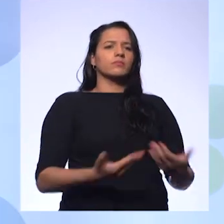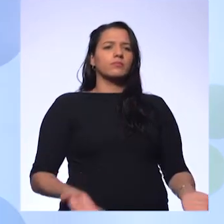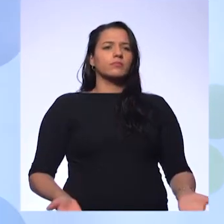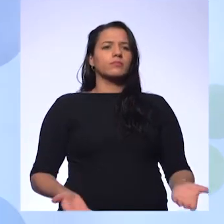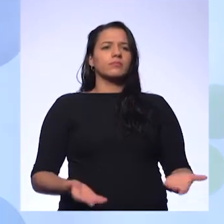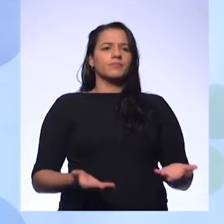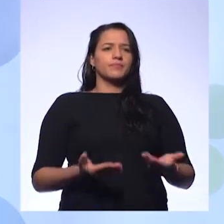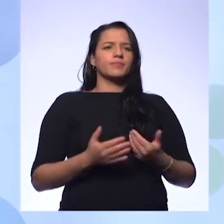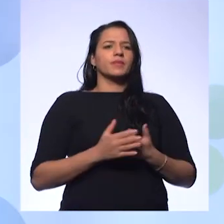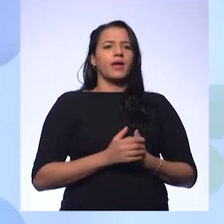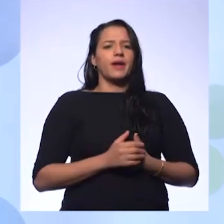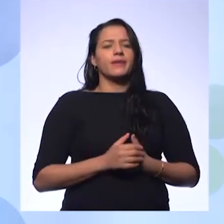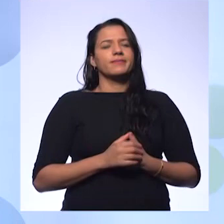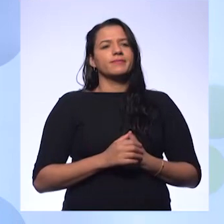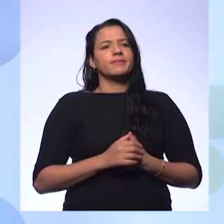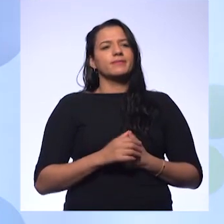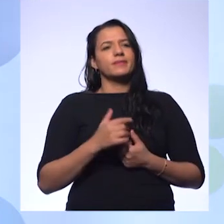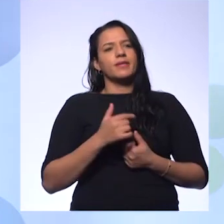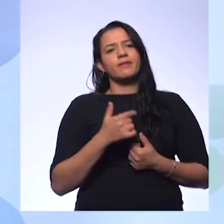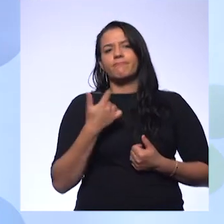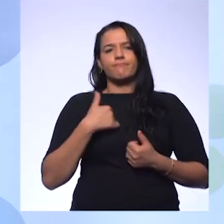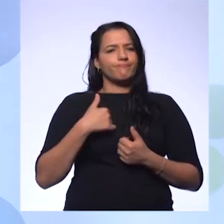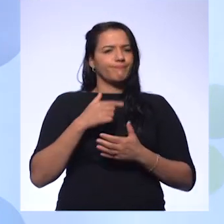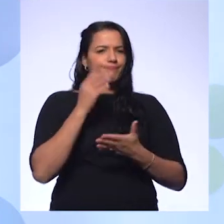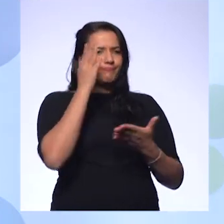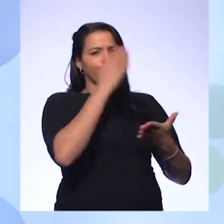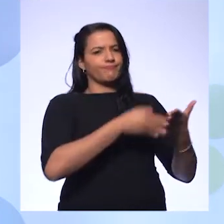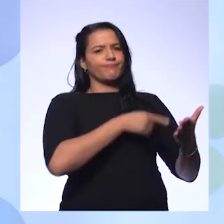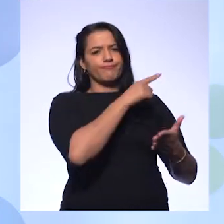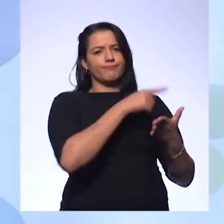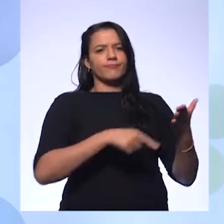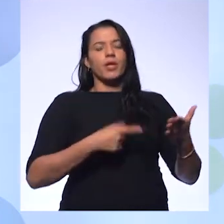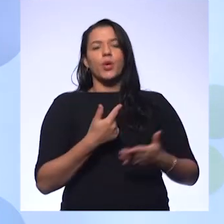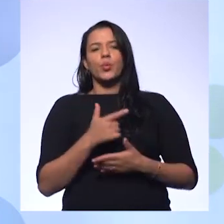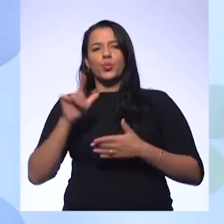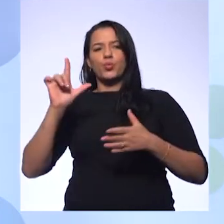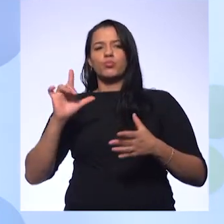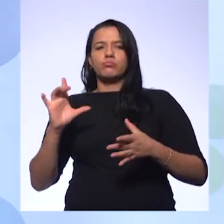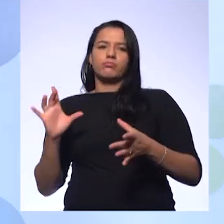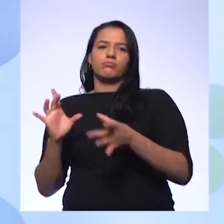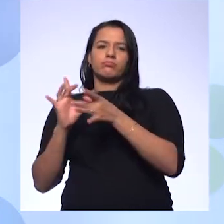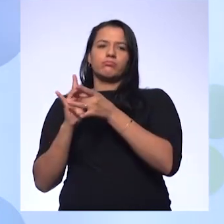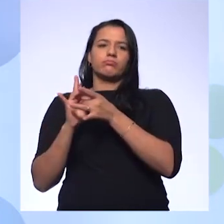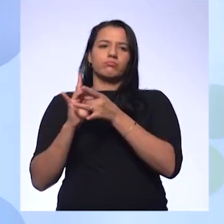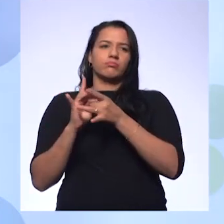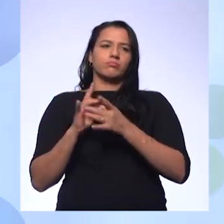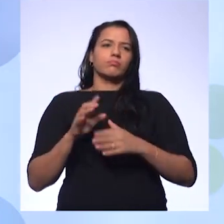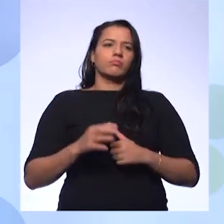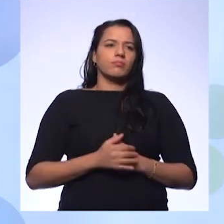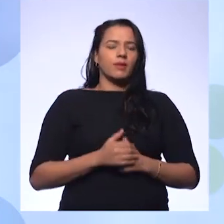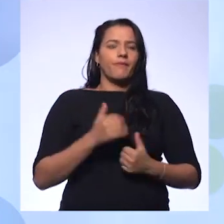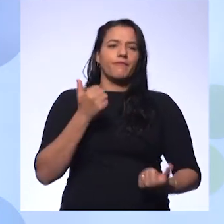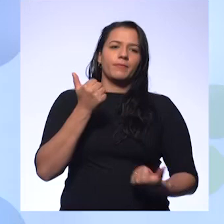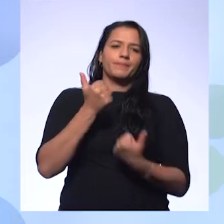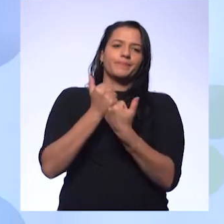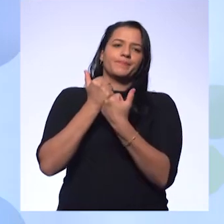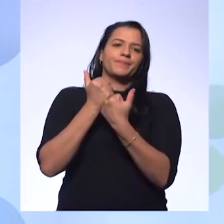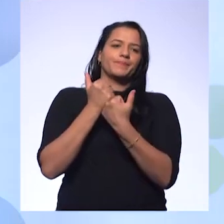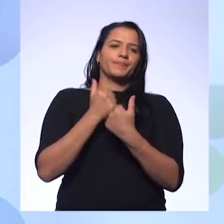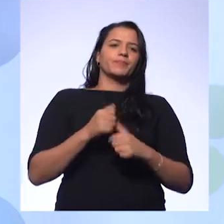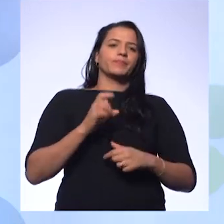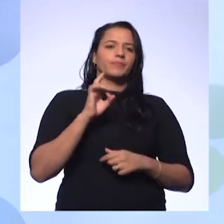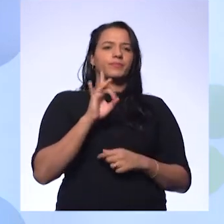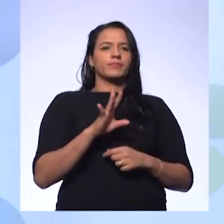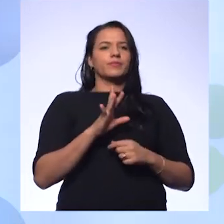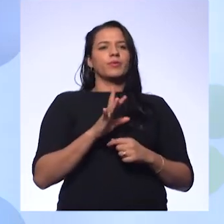ele acaba se afiliando à Aliança Liberal, que era o partido do Getúlio Vargas, mas não como vice, ele foi como um apoiador e ele